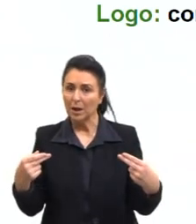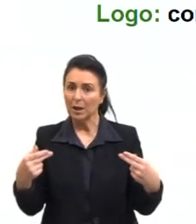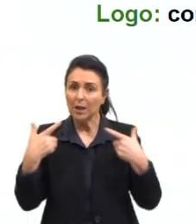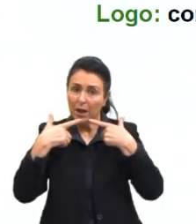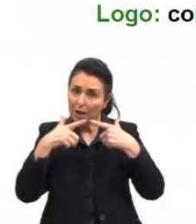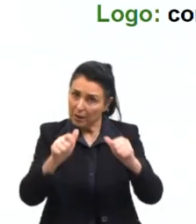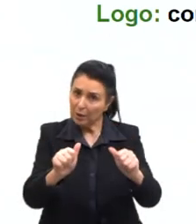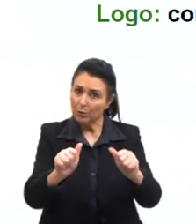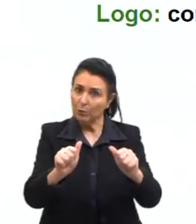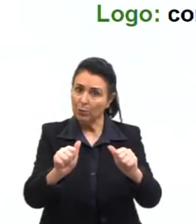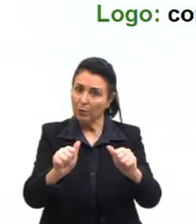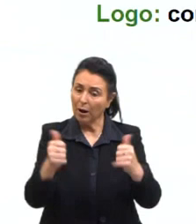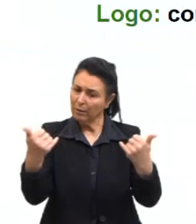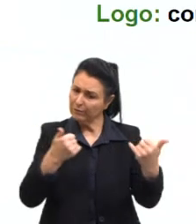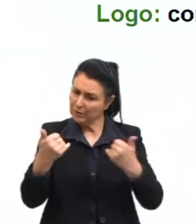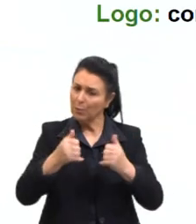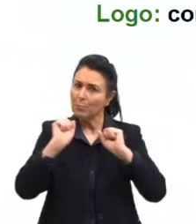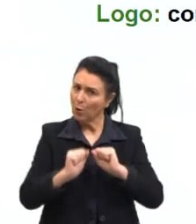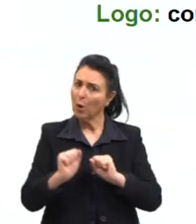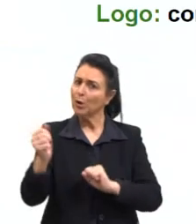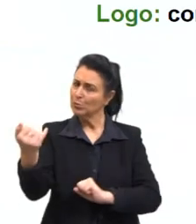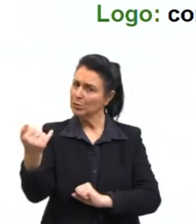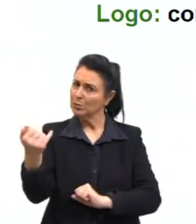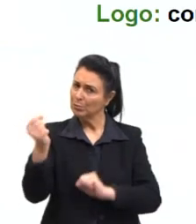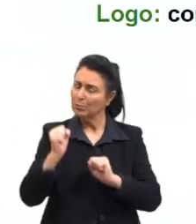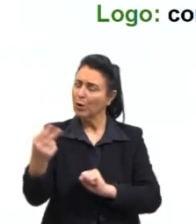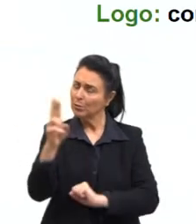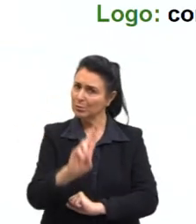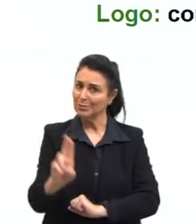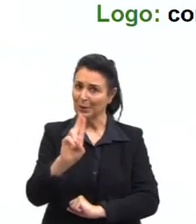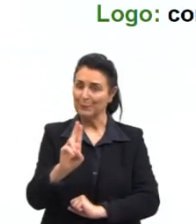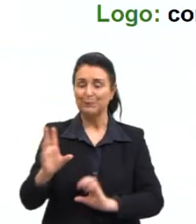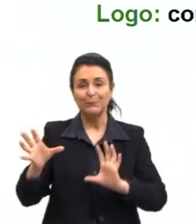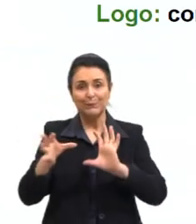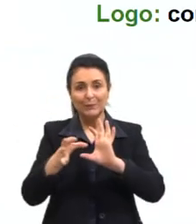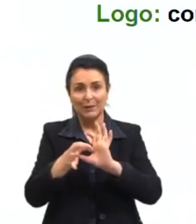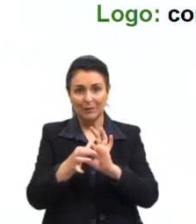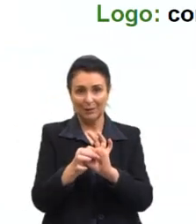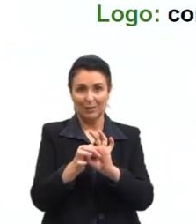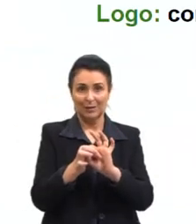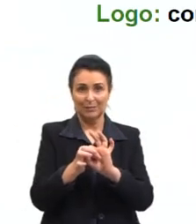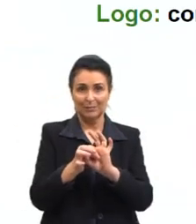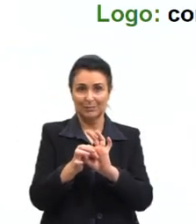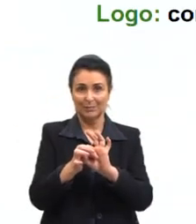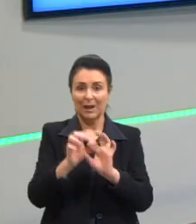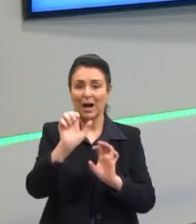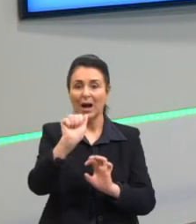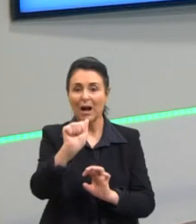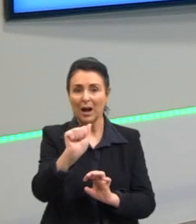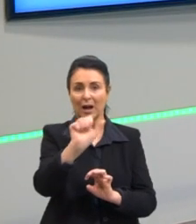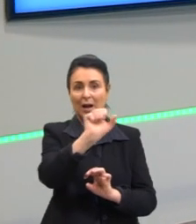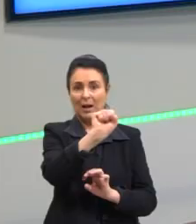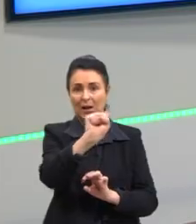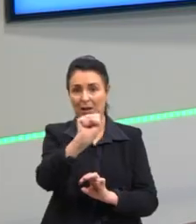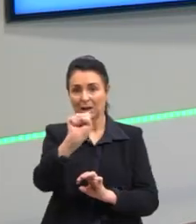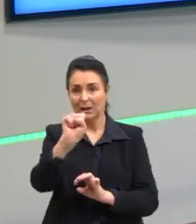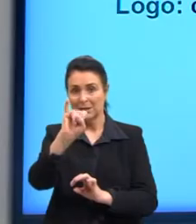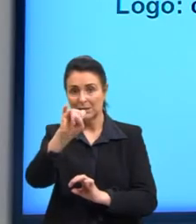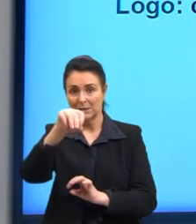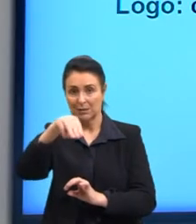depois conectando mais uma vez o assim e assim